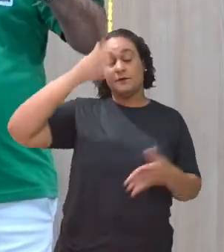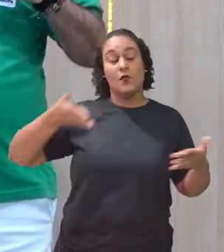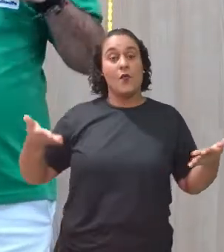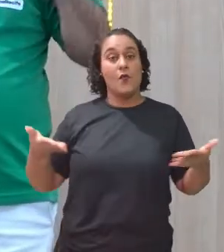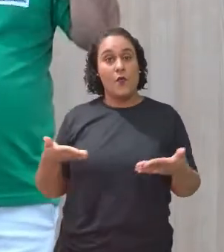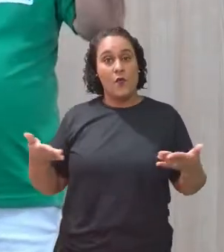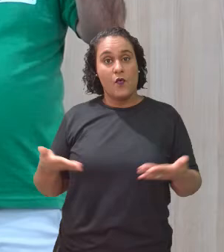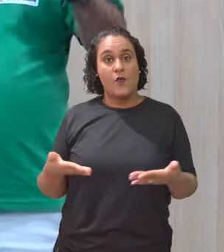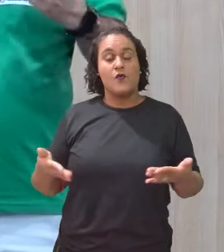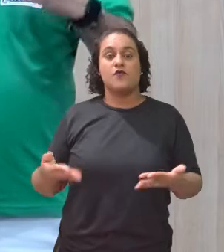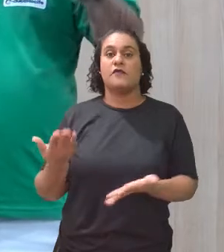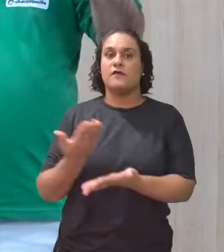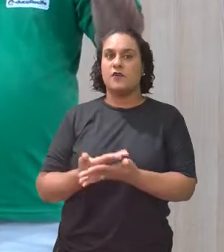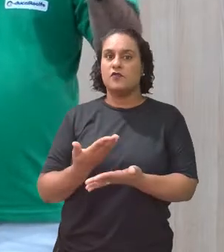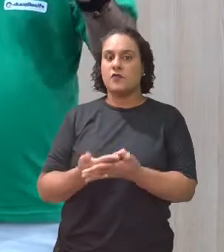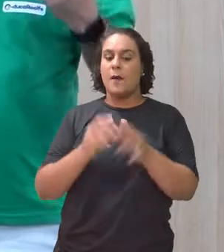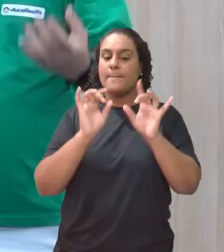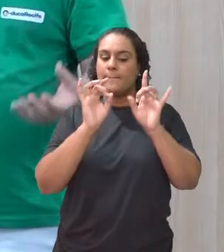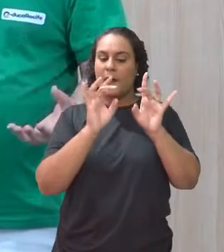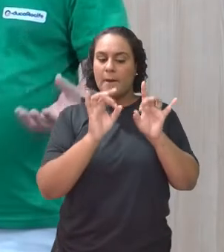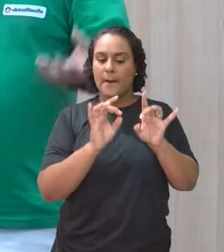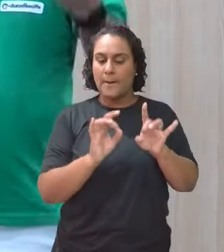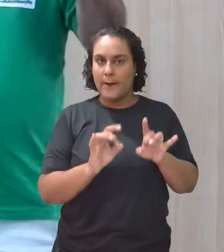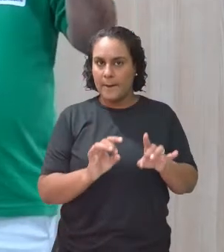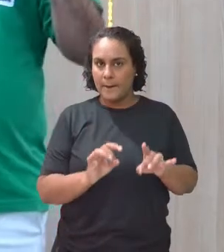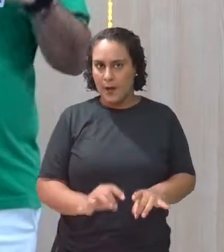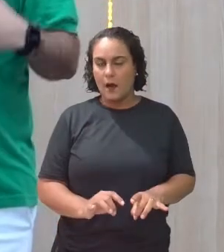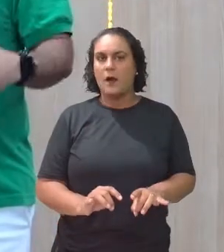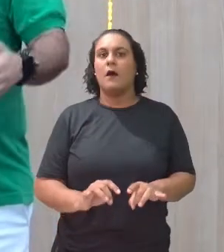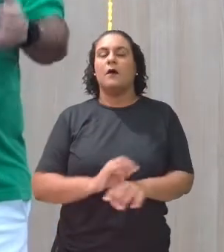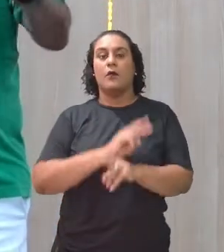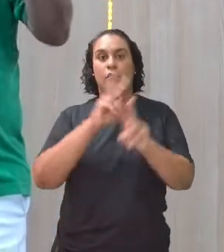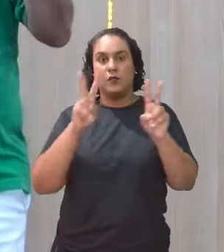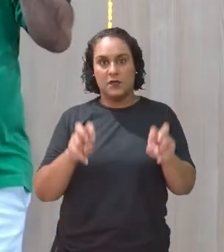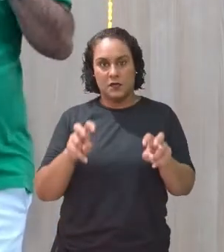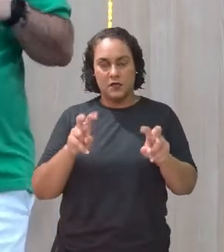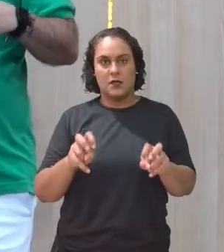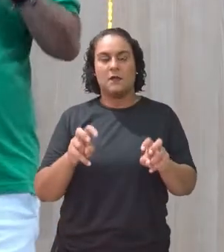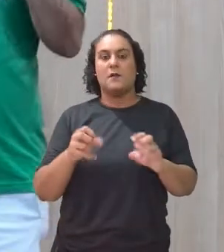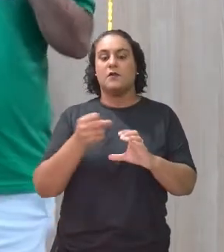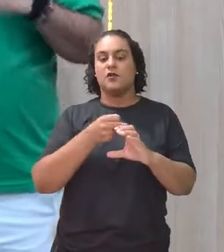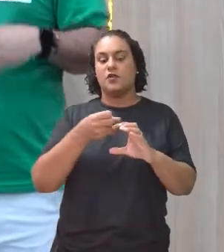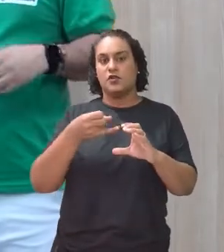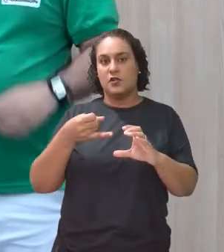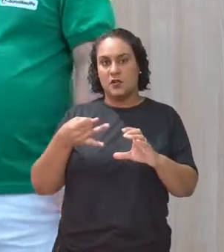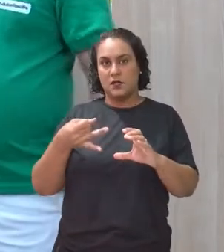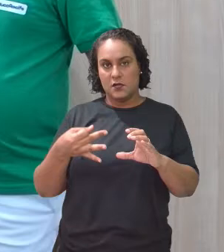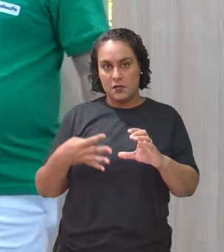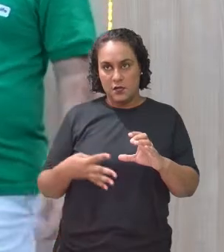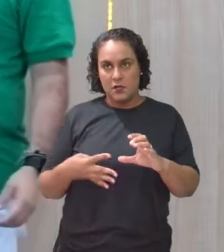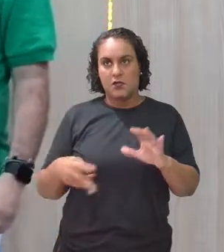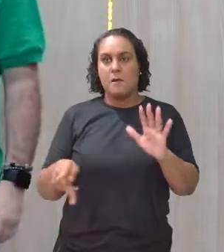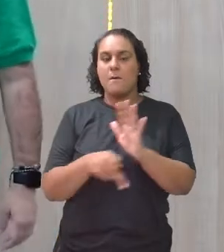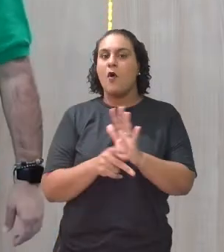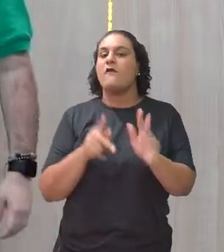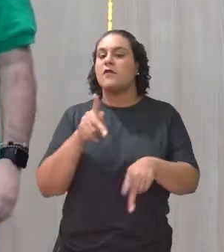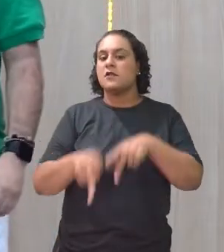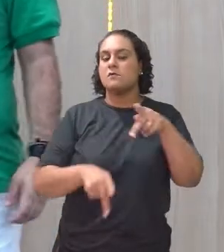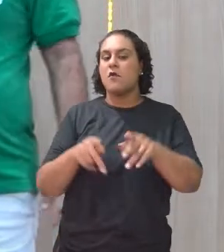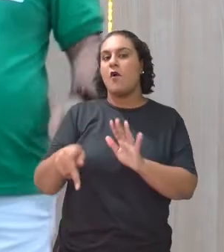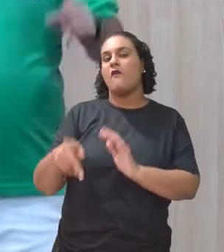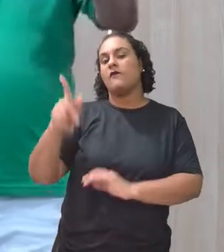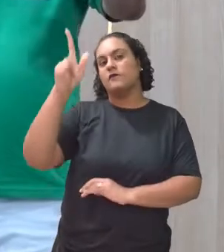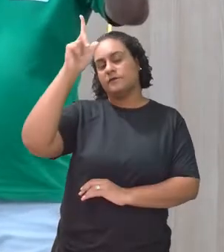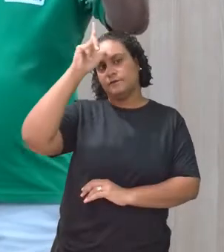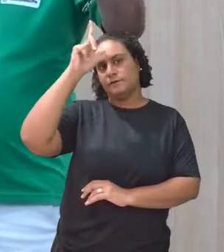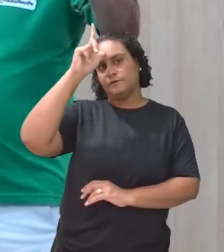vai tratar especificamente a respeito das características desses povos